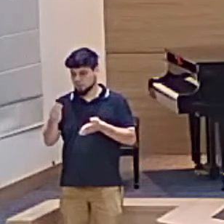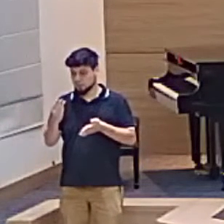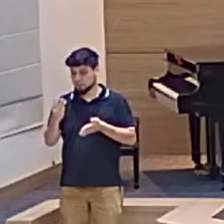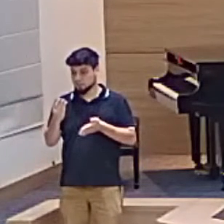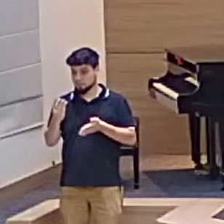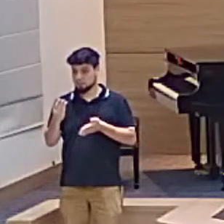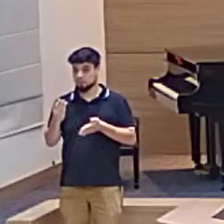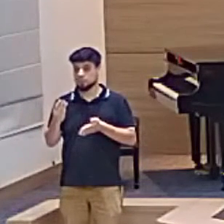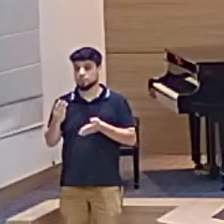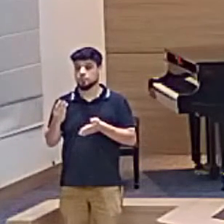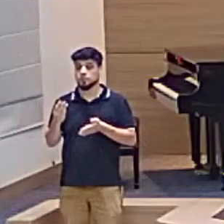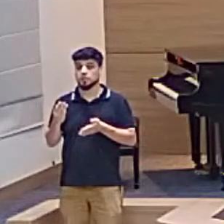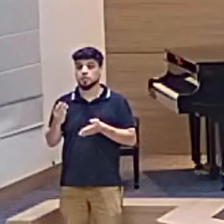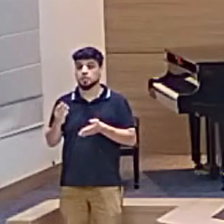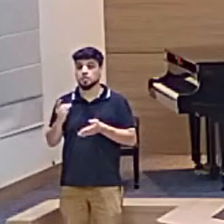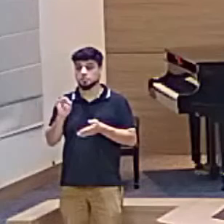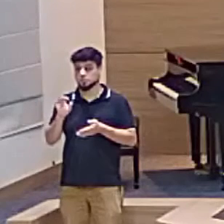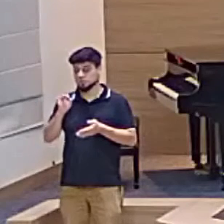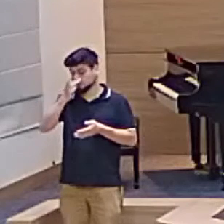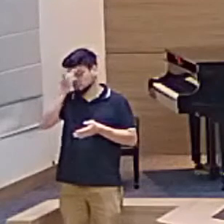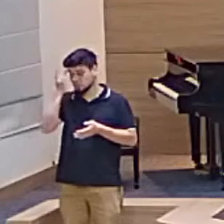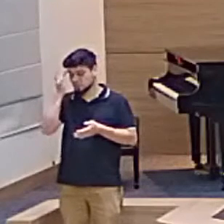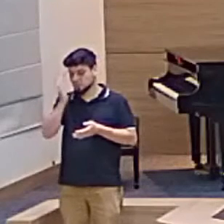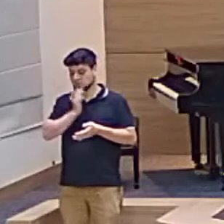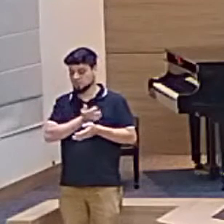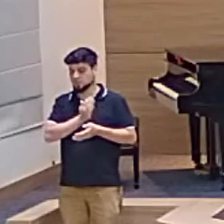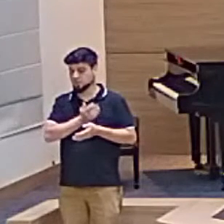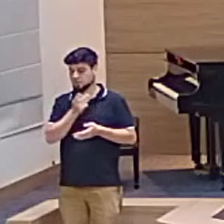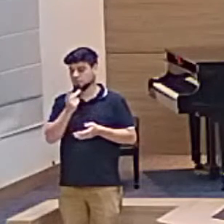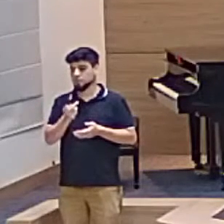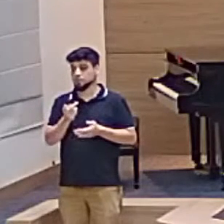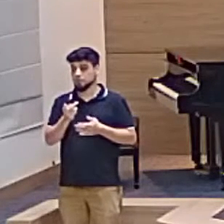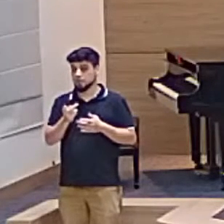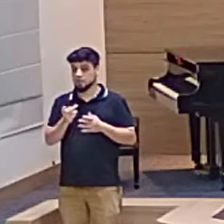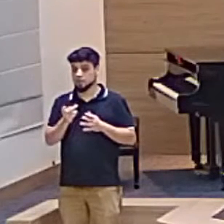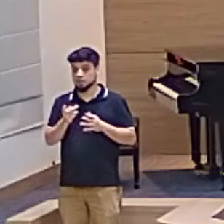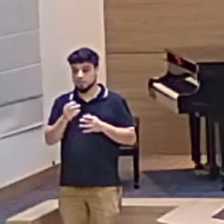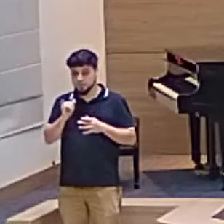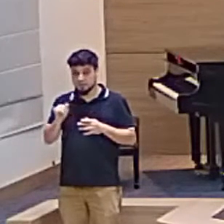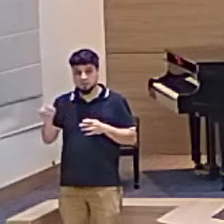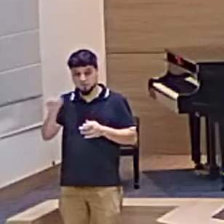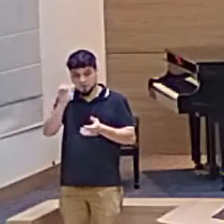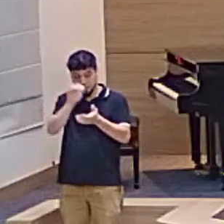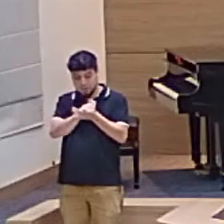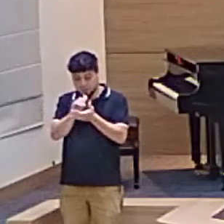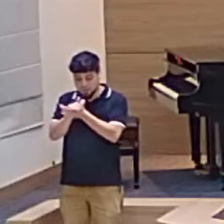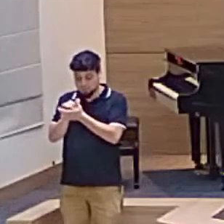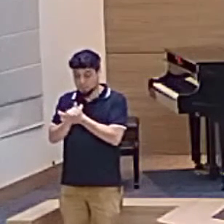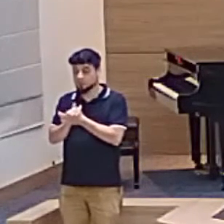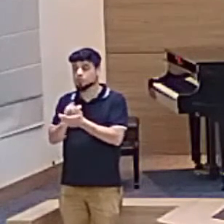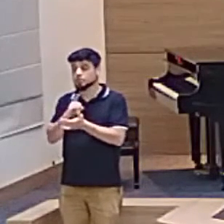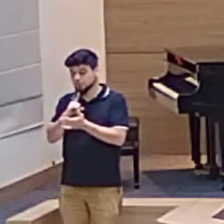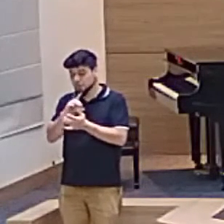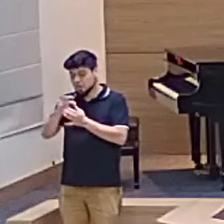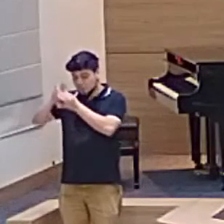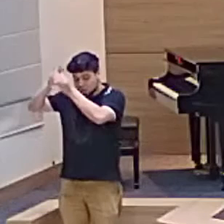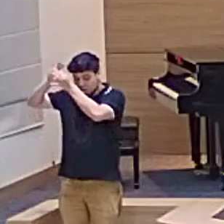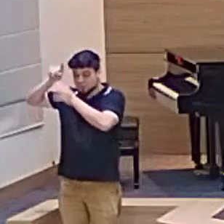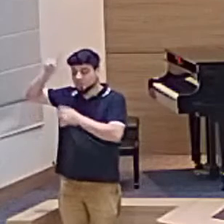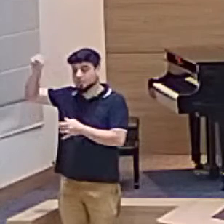coração está longe de Deus eu tô dizendo aqui um relacionamento de verdade se a sua esposa tiveram um relacionamento de verdade com Deus Fique tranquilo